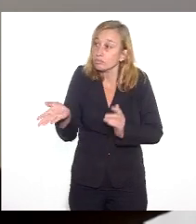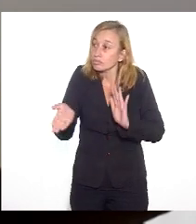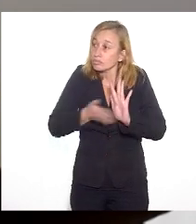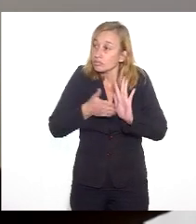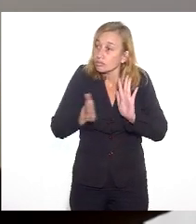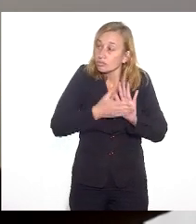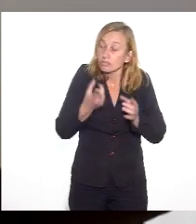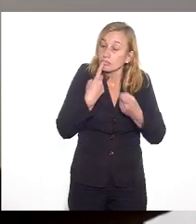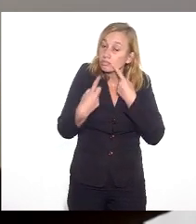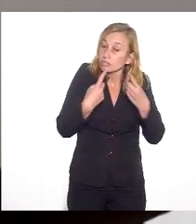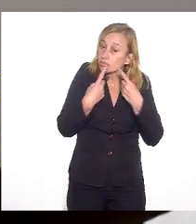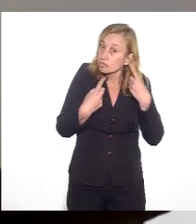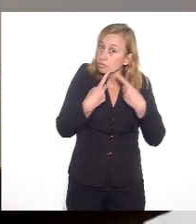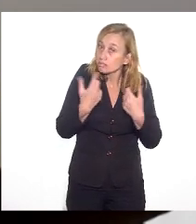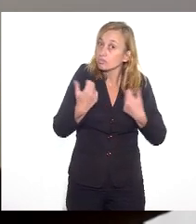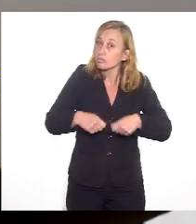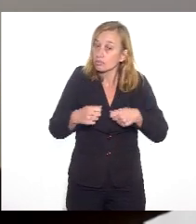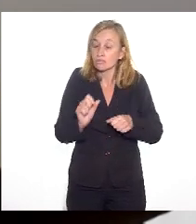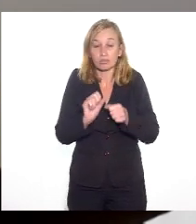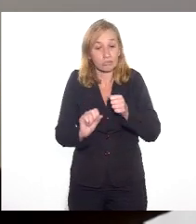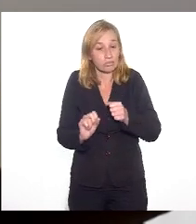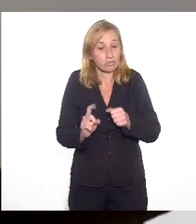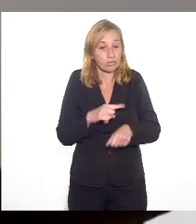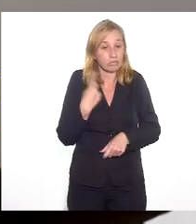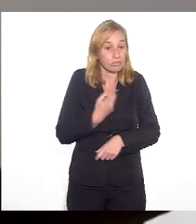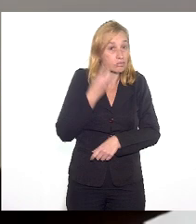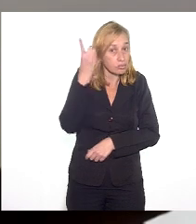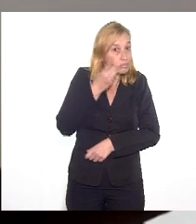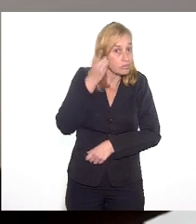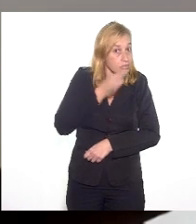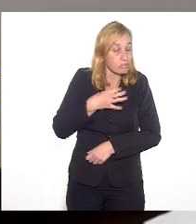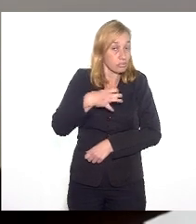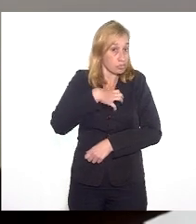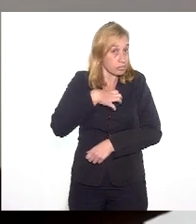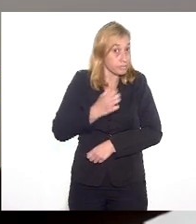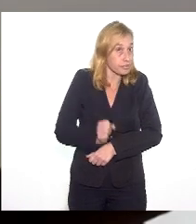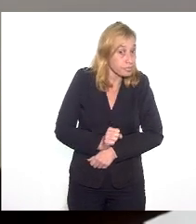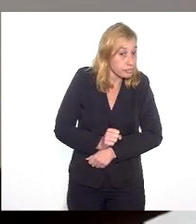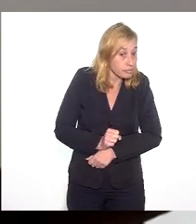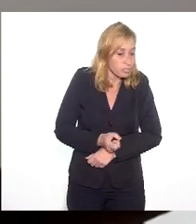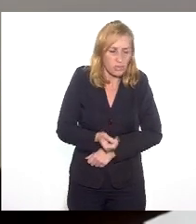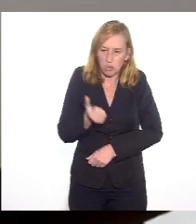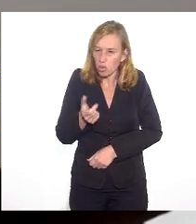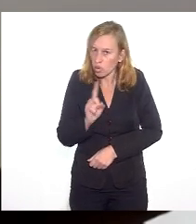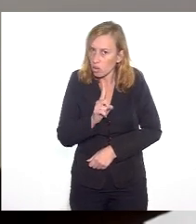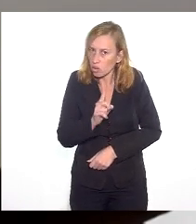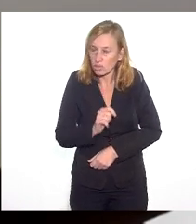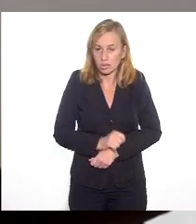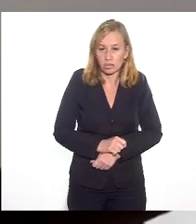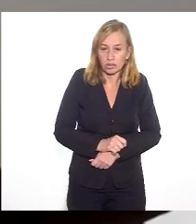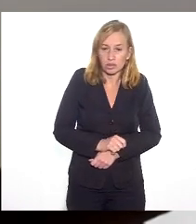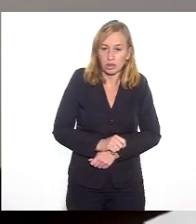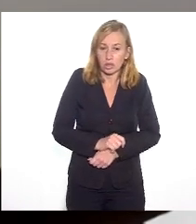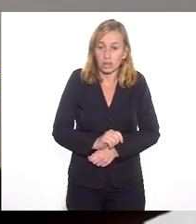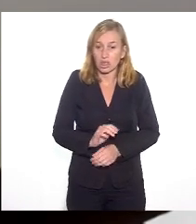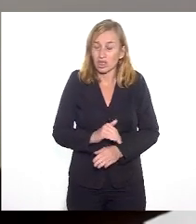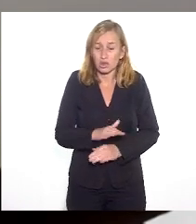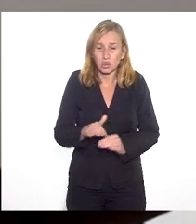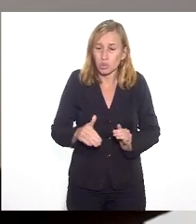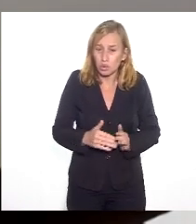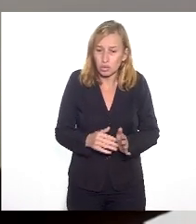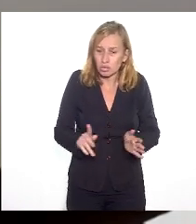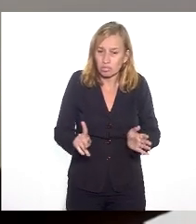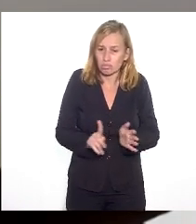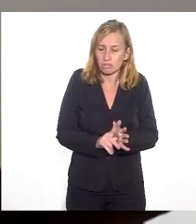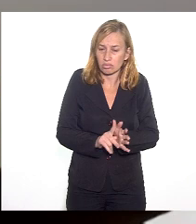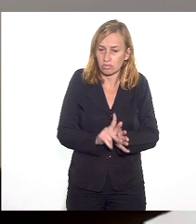discussões relevantes que têm sido feitas pelo parlamento nesse sentido não é pouca coisa, e nem todas se materializam em projetos de lei. Eu